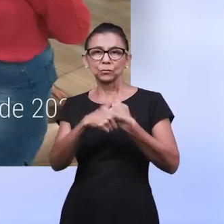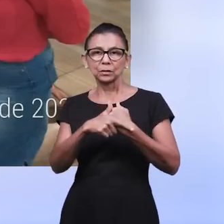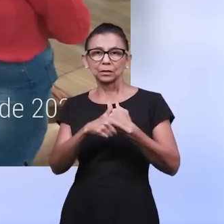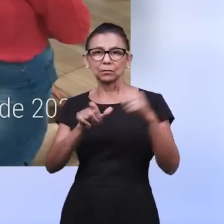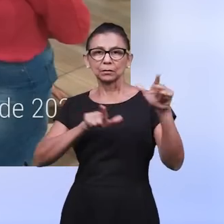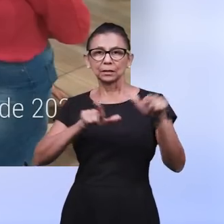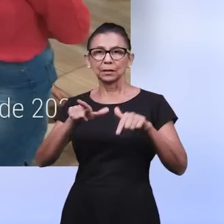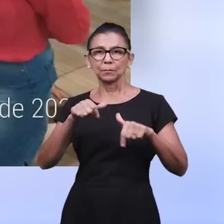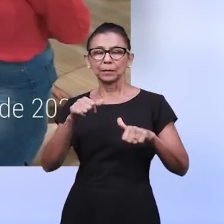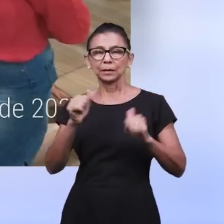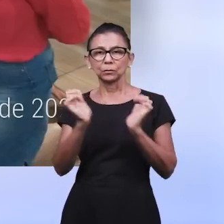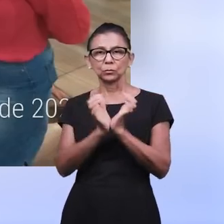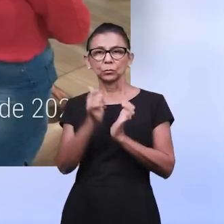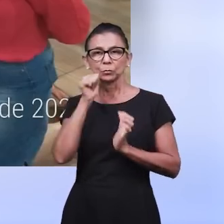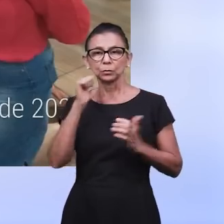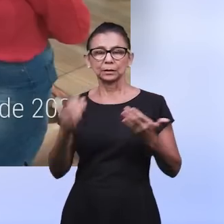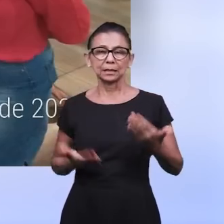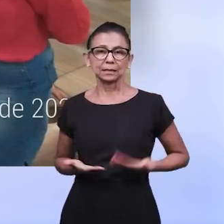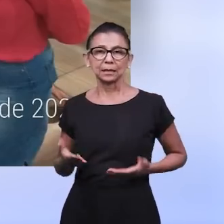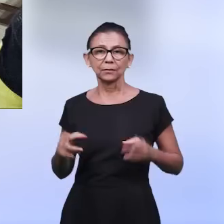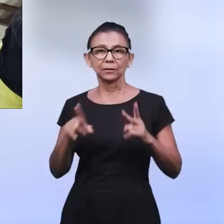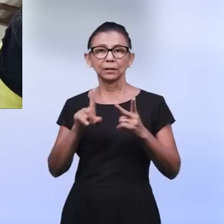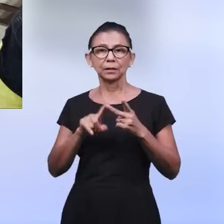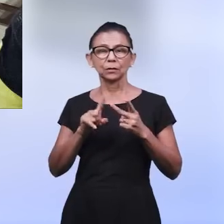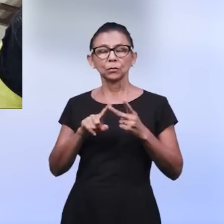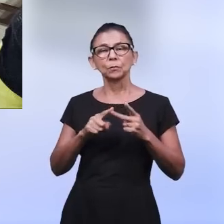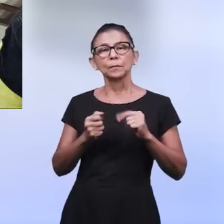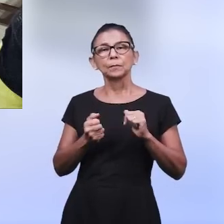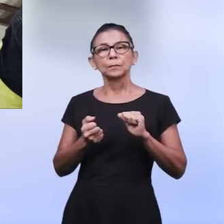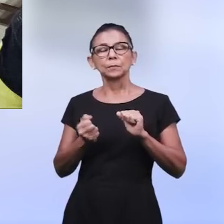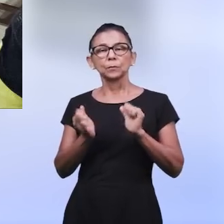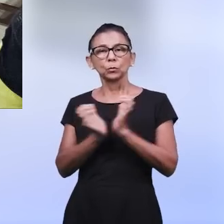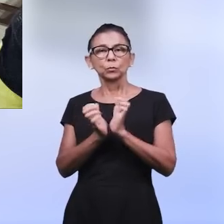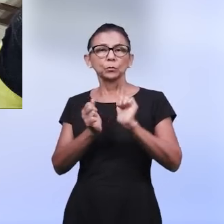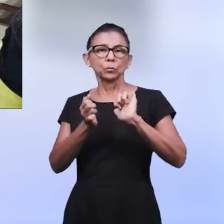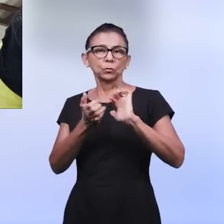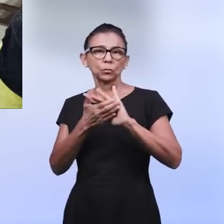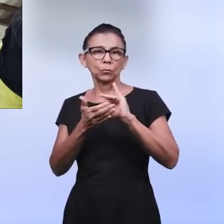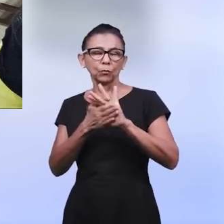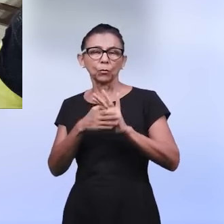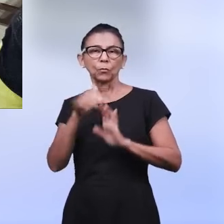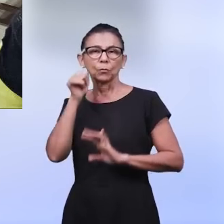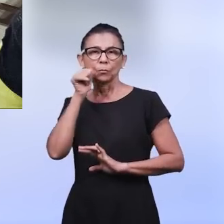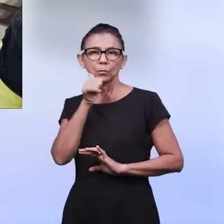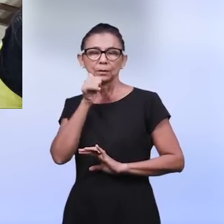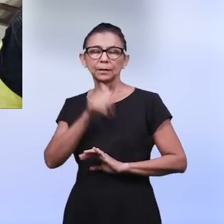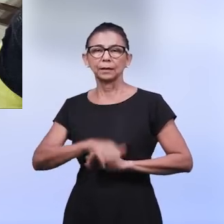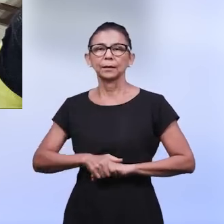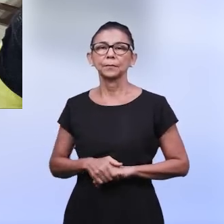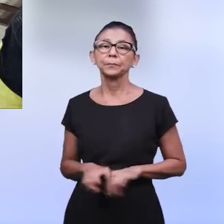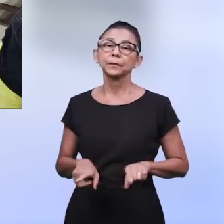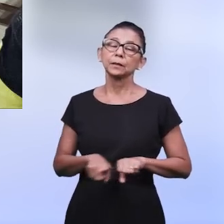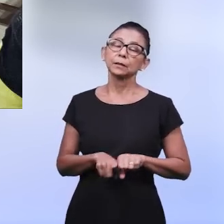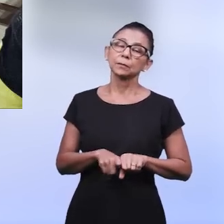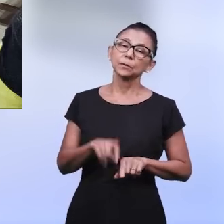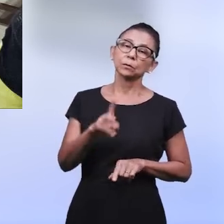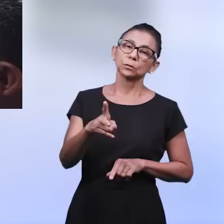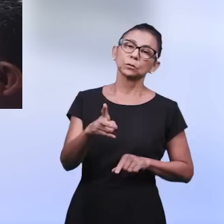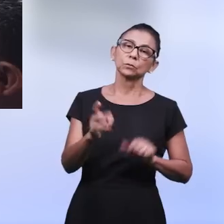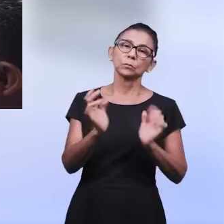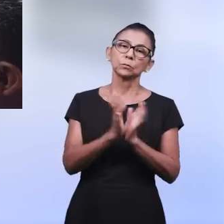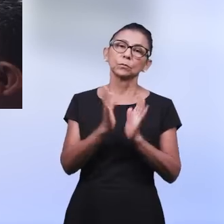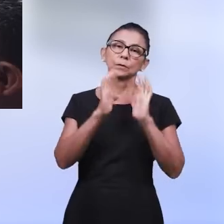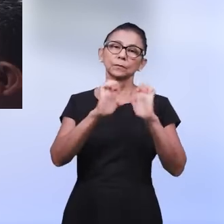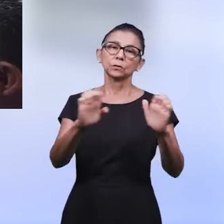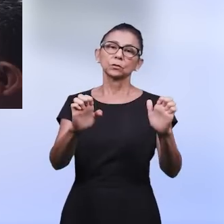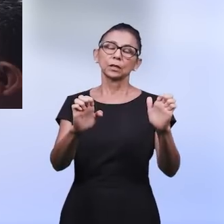senhoras e uma irmã para o grupo de louvor. Por fim, foi realizada mais uma edição do Evangelho Sem Fronteiras, desta vez no